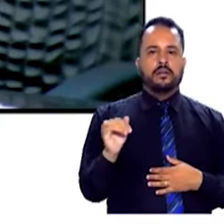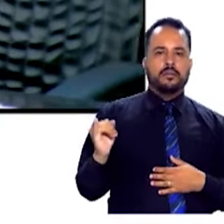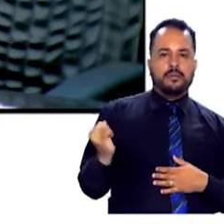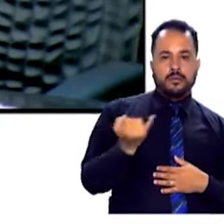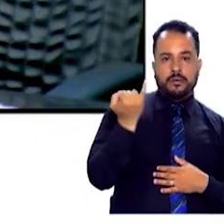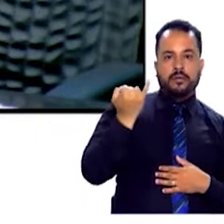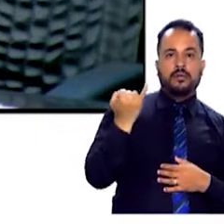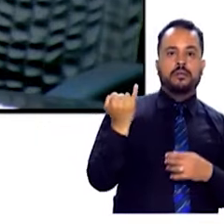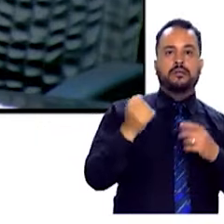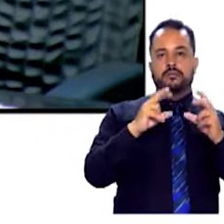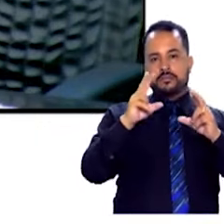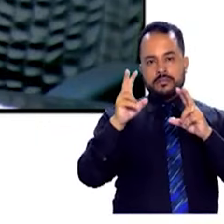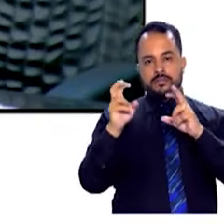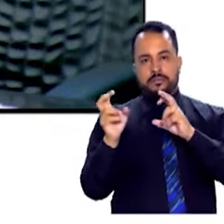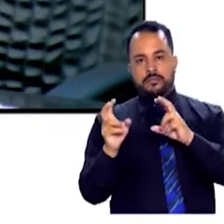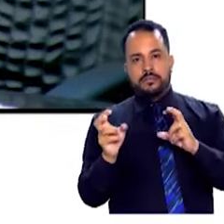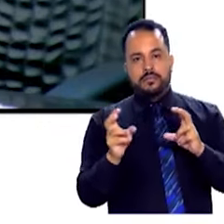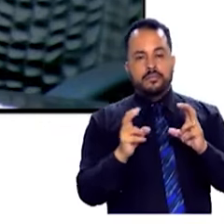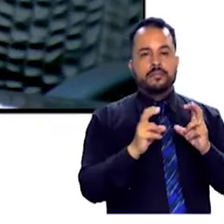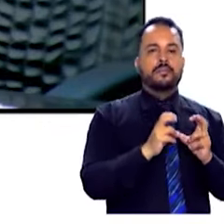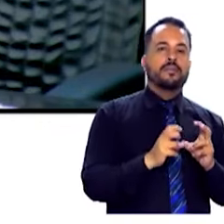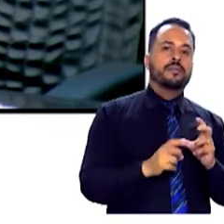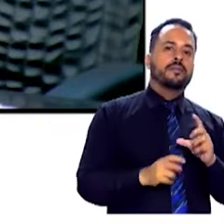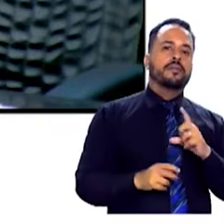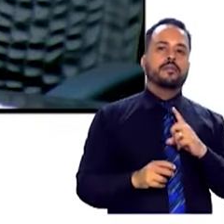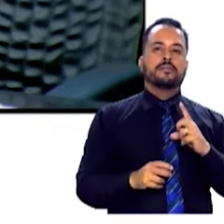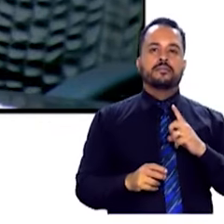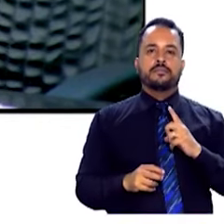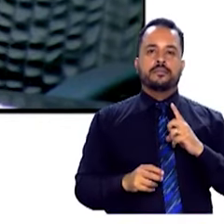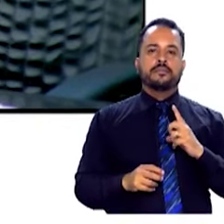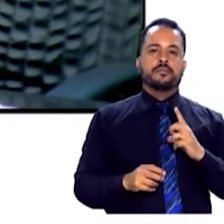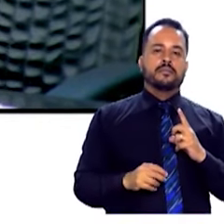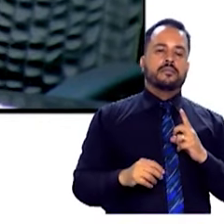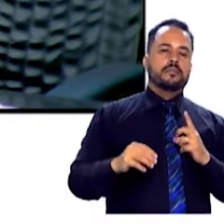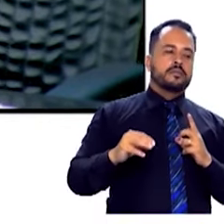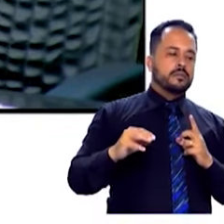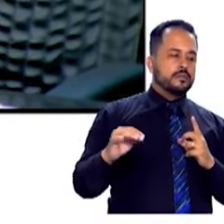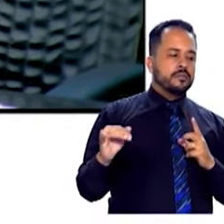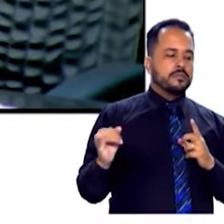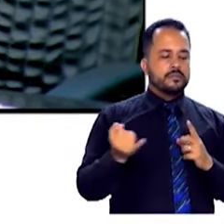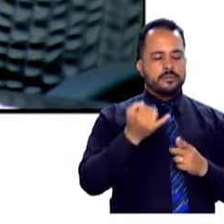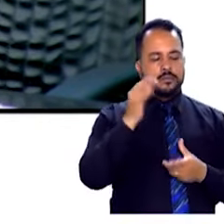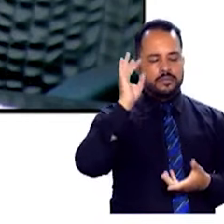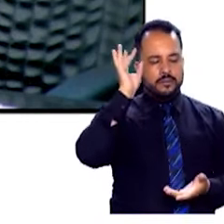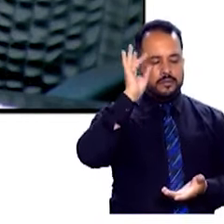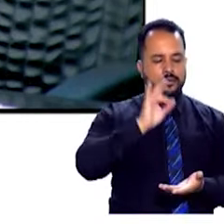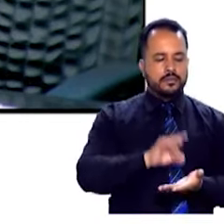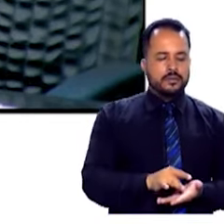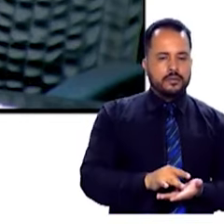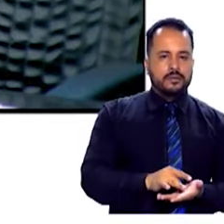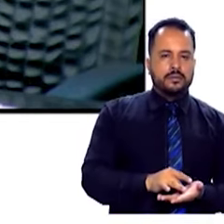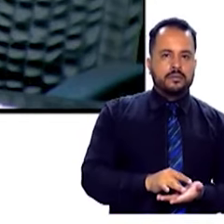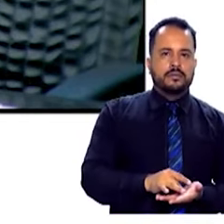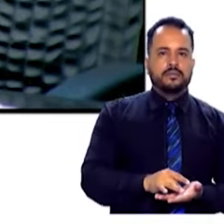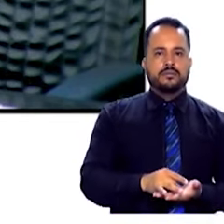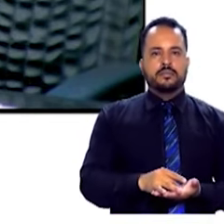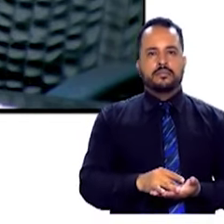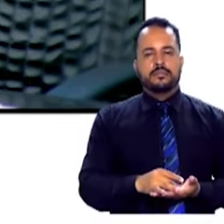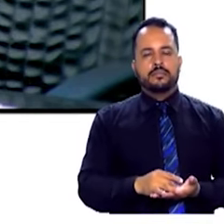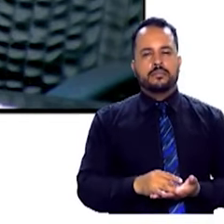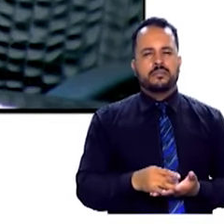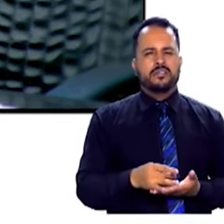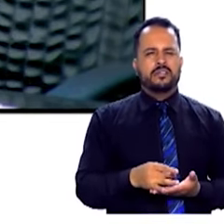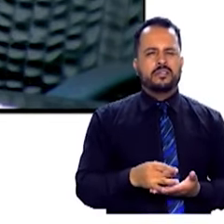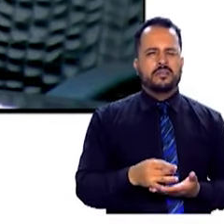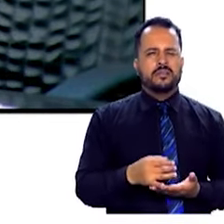envolvidas isso inclusive também eh justifica a primazia que a relevância deve ter na análise de admissibilidade dos